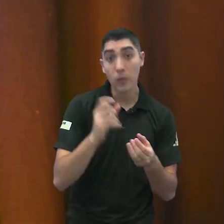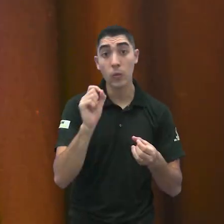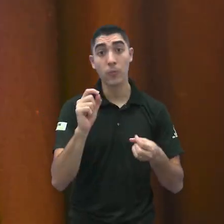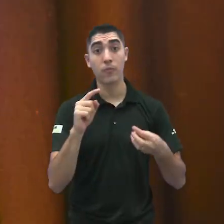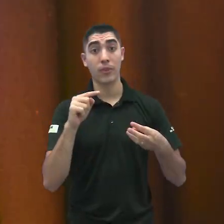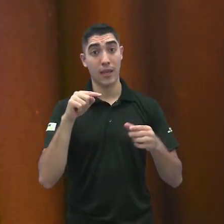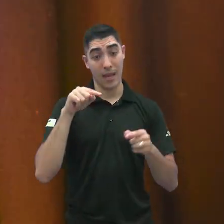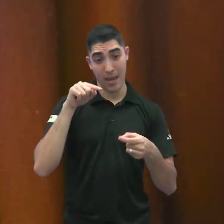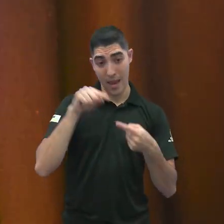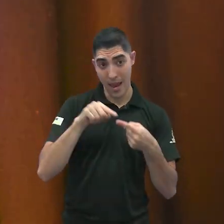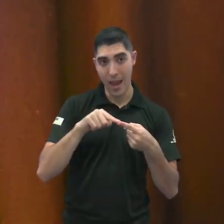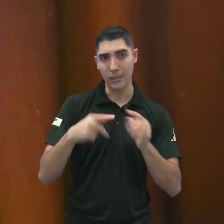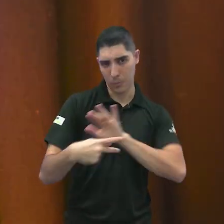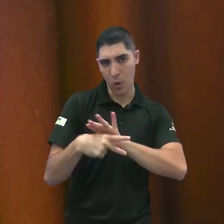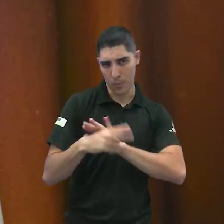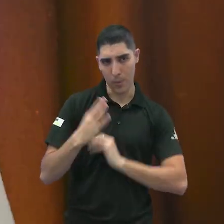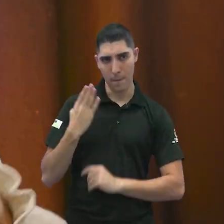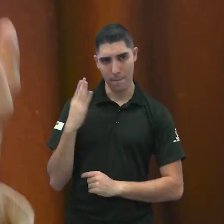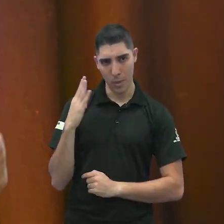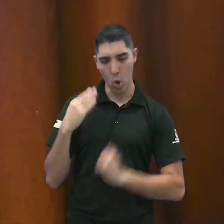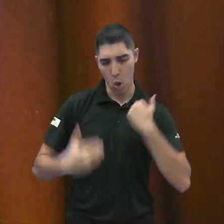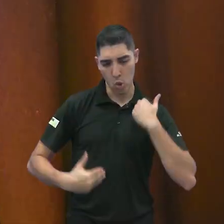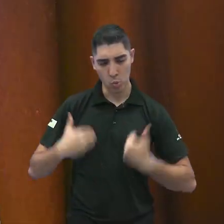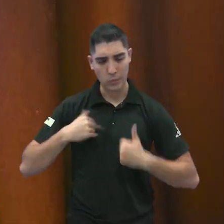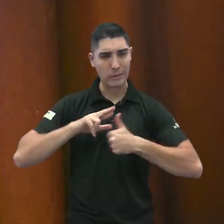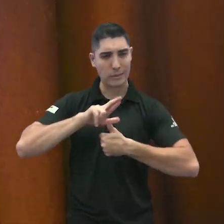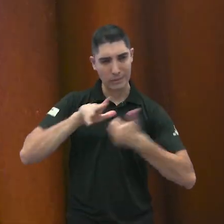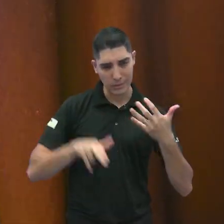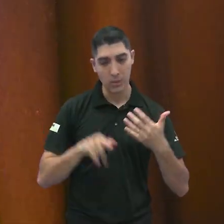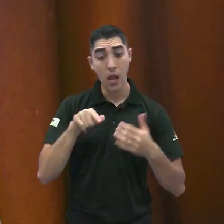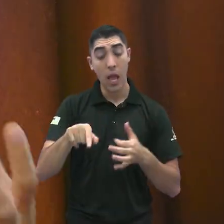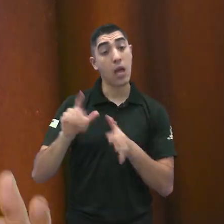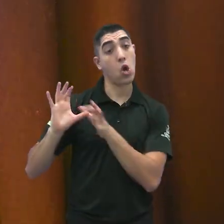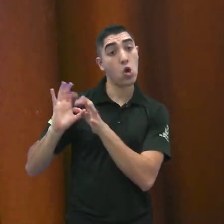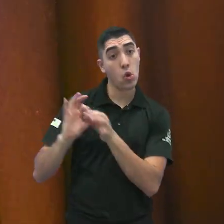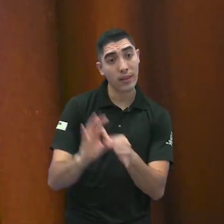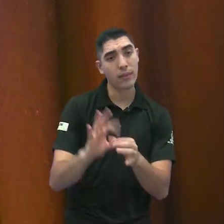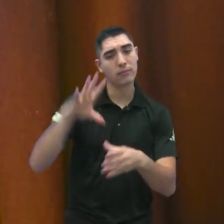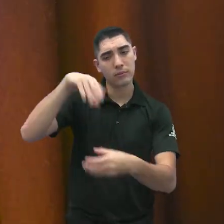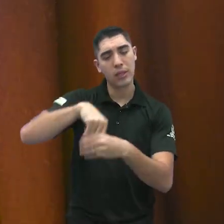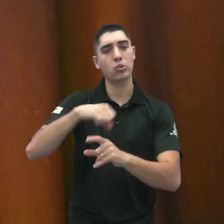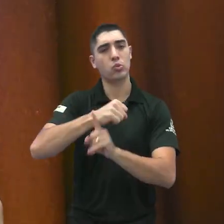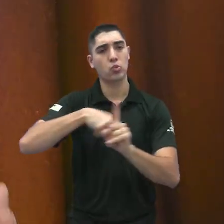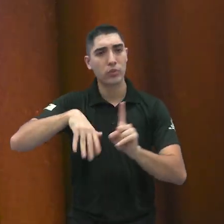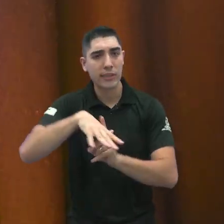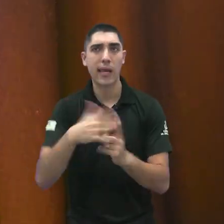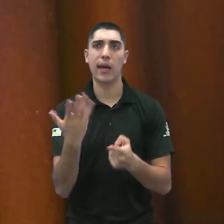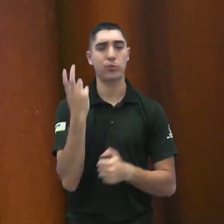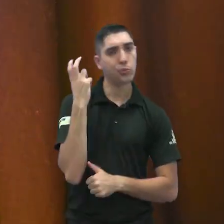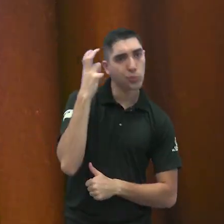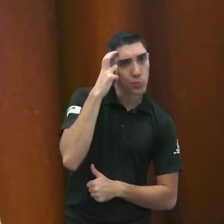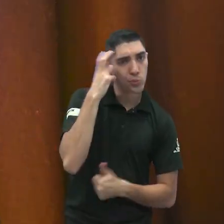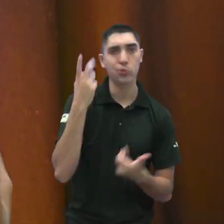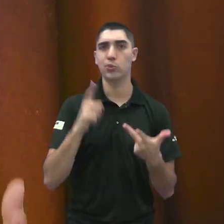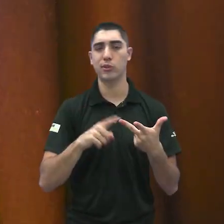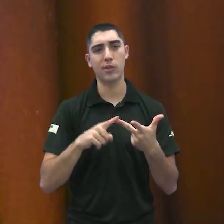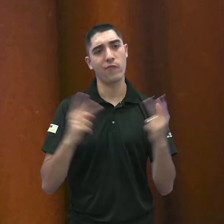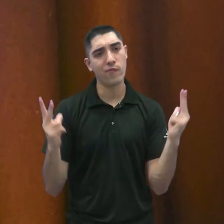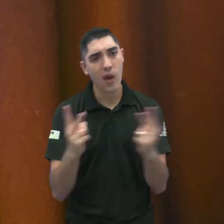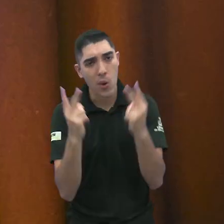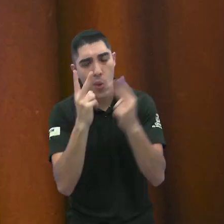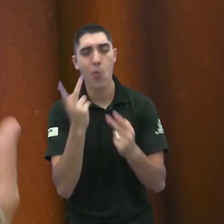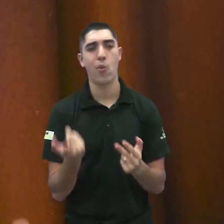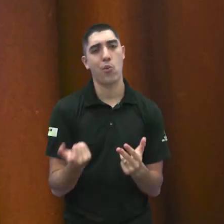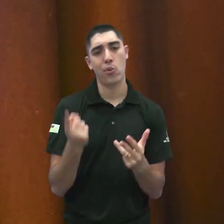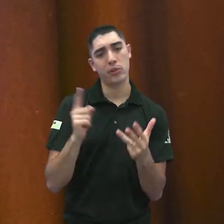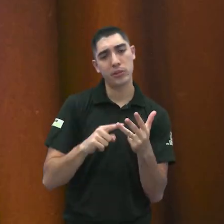esse ambiente com que a gente faz parte. Esse ambiente, ele está dentro de um contexto de uma sociedade, de uma cultura, onde existem